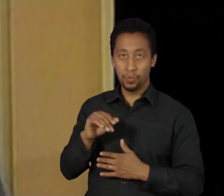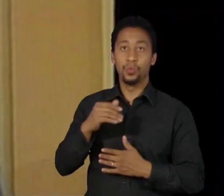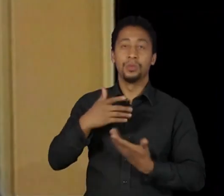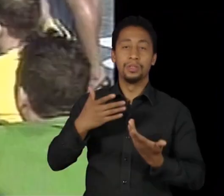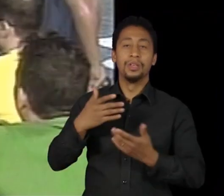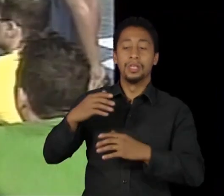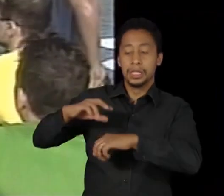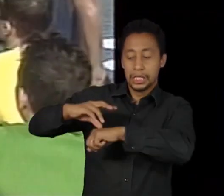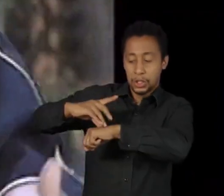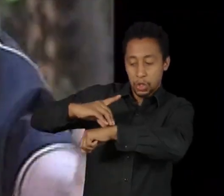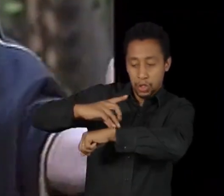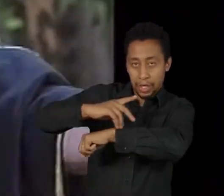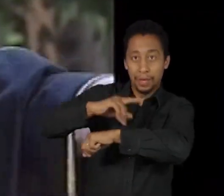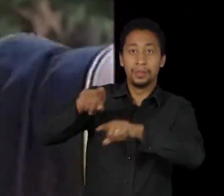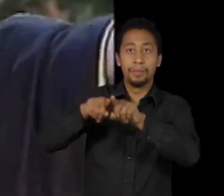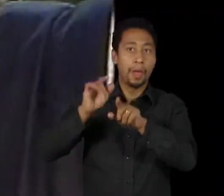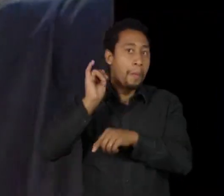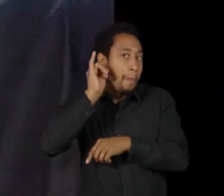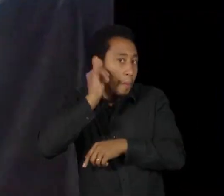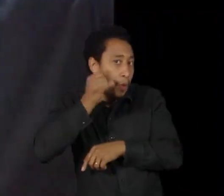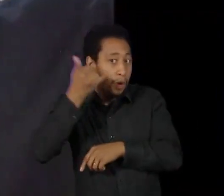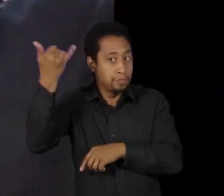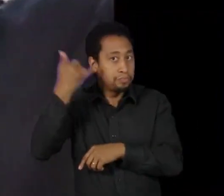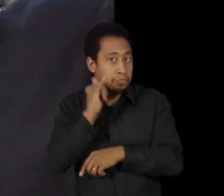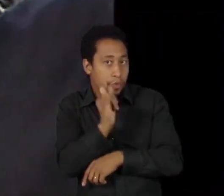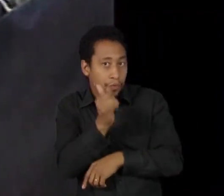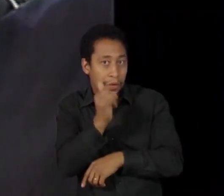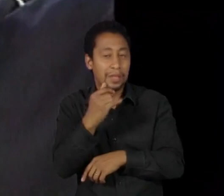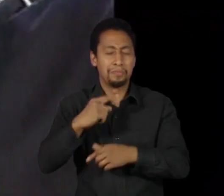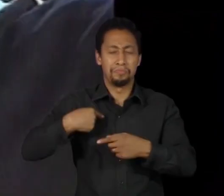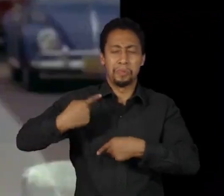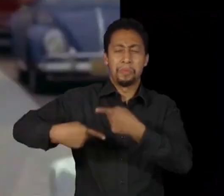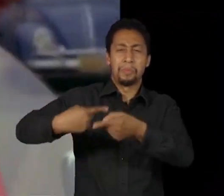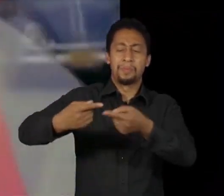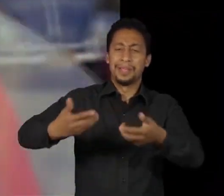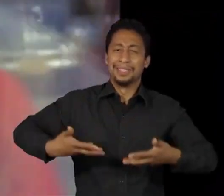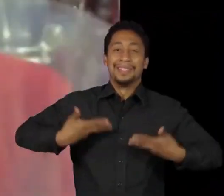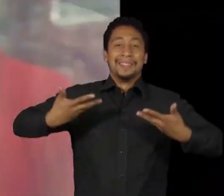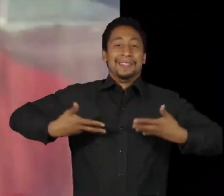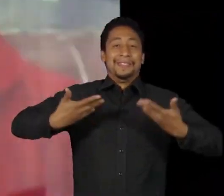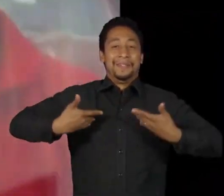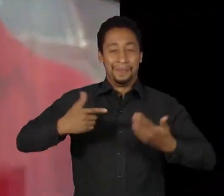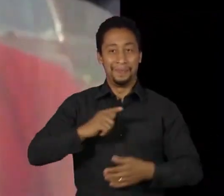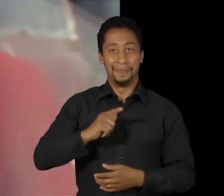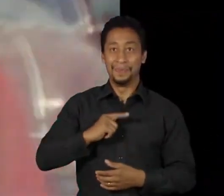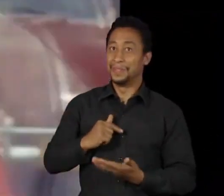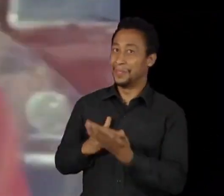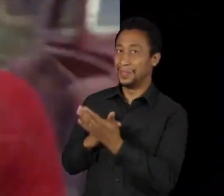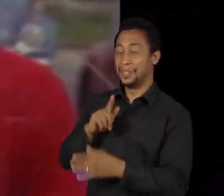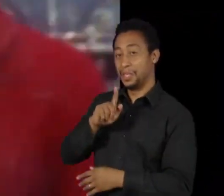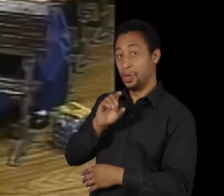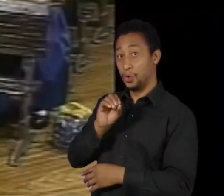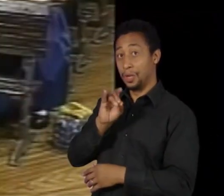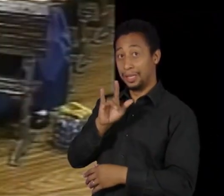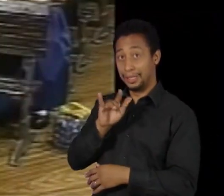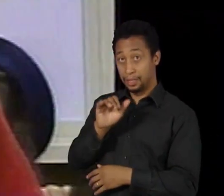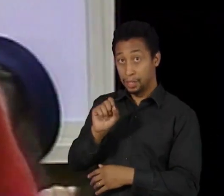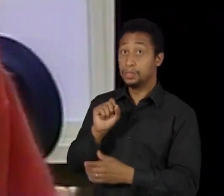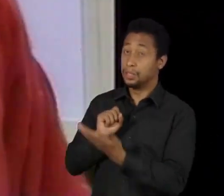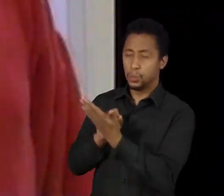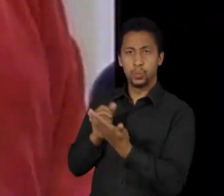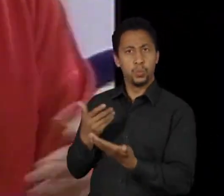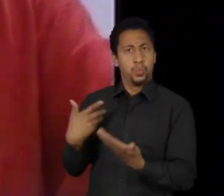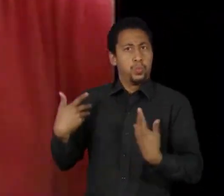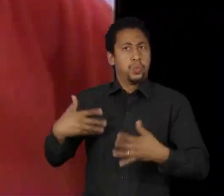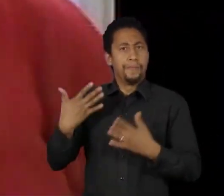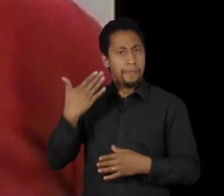Profeta, que fizeram a alegria de várias gerações. Ronald Golias foi realmente um dos grandes